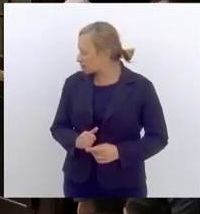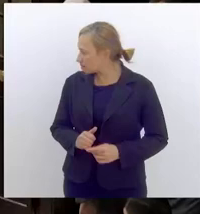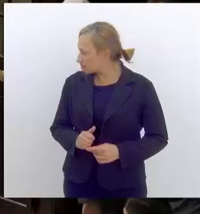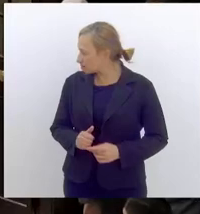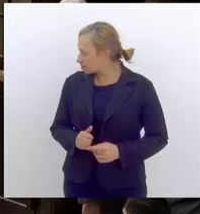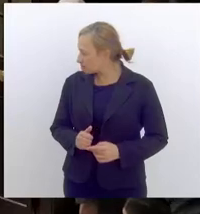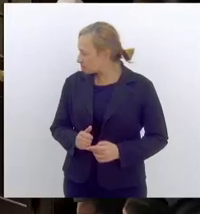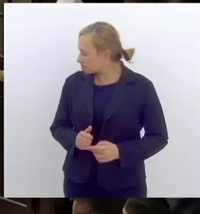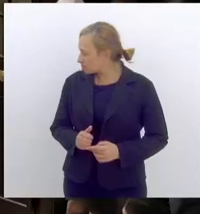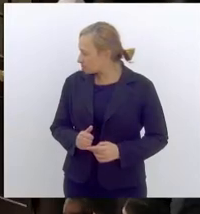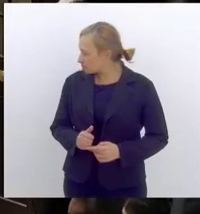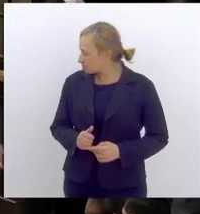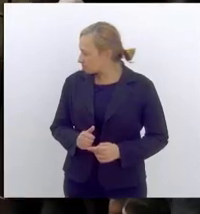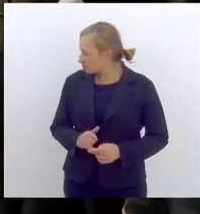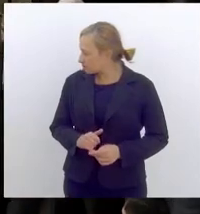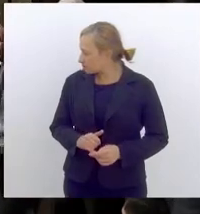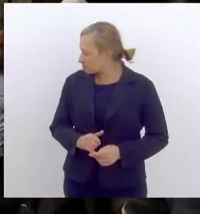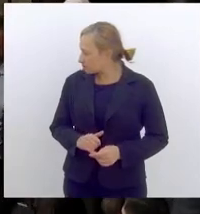Tribunal de Justiça está entrando aqui, calma aí.